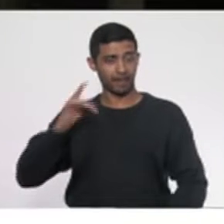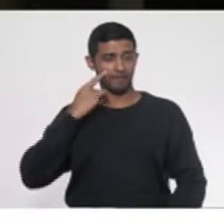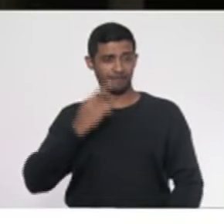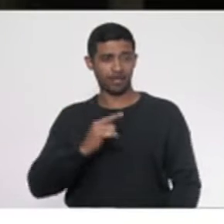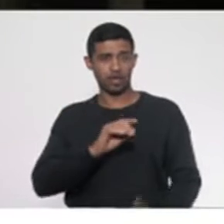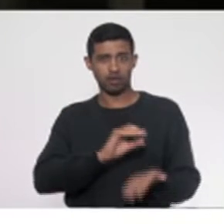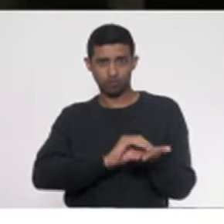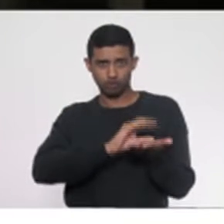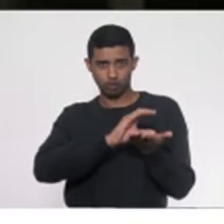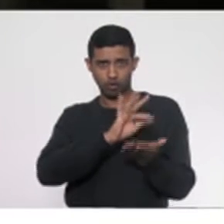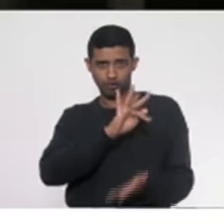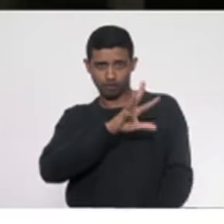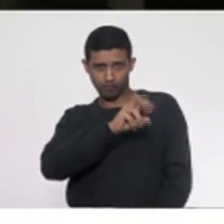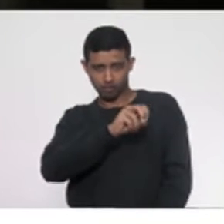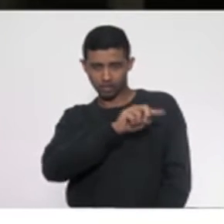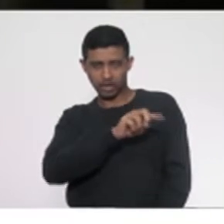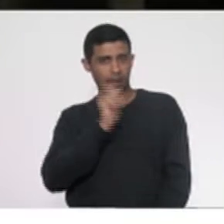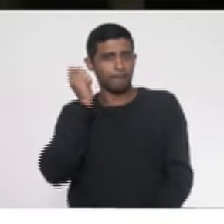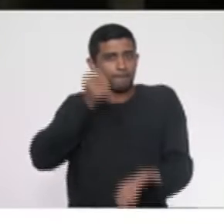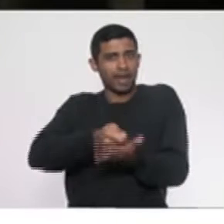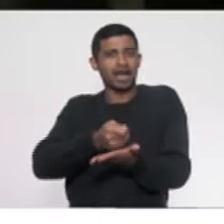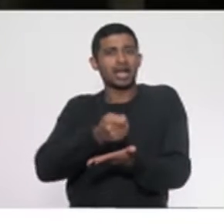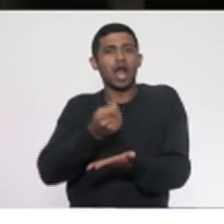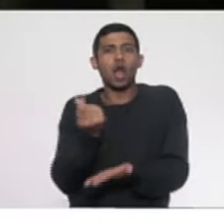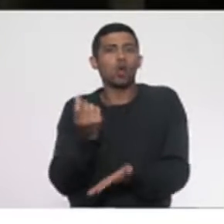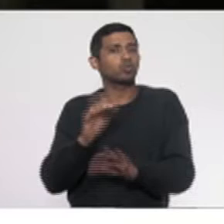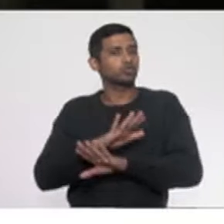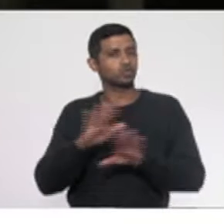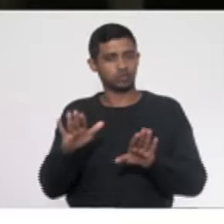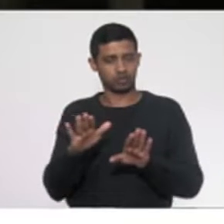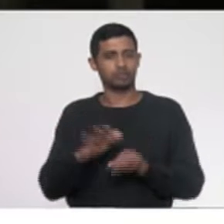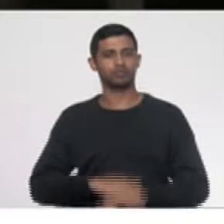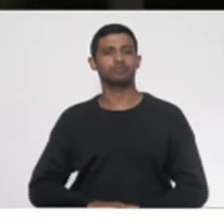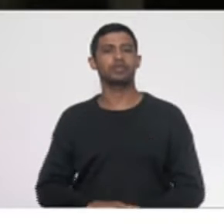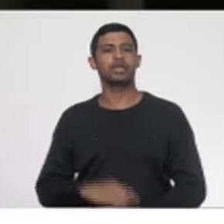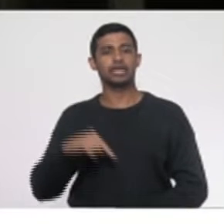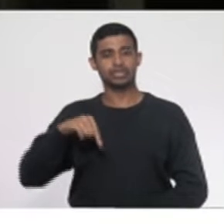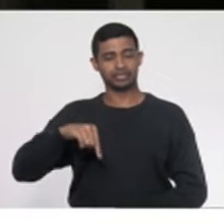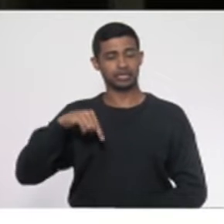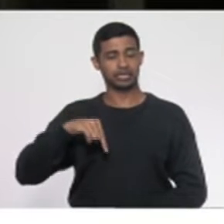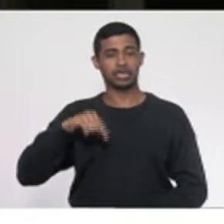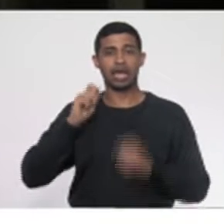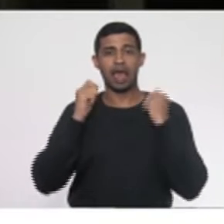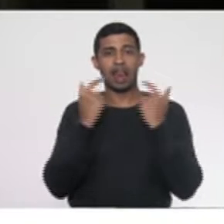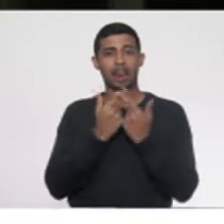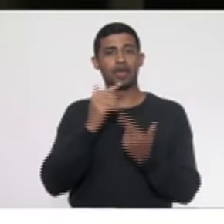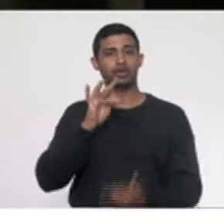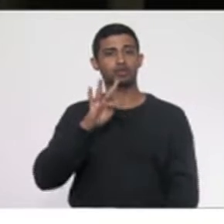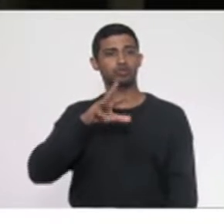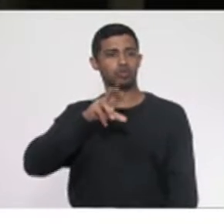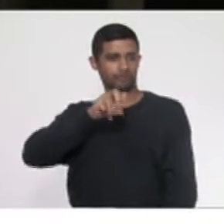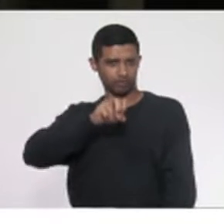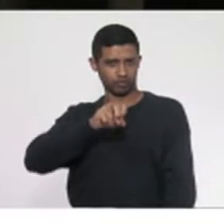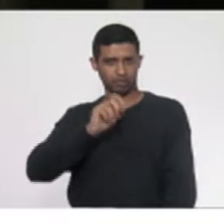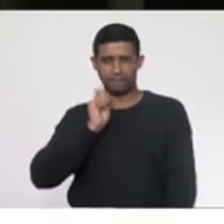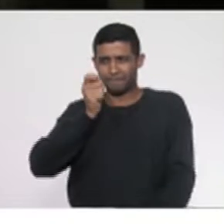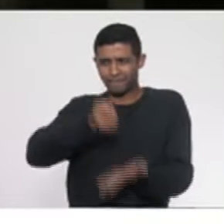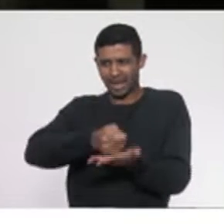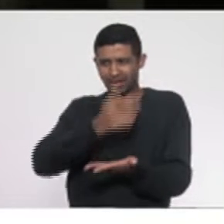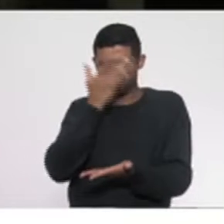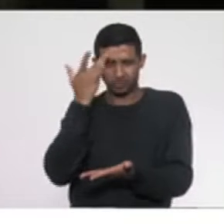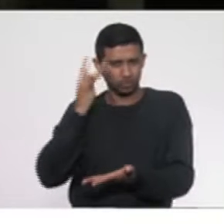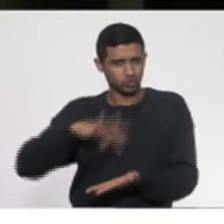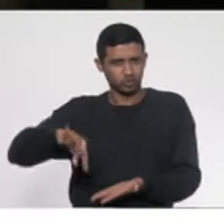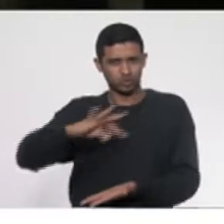custeio, não paga pessoal. O fundo da Assembleia Legislativa não paga pessoal. O fundo